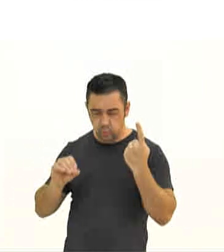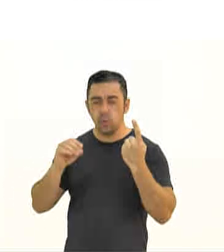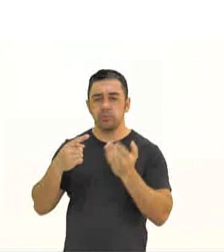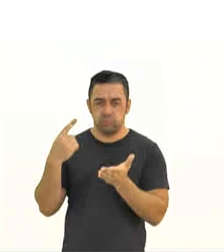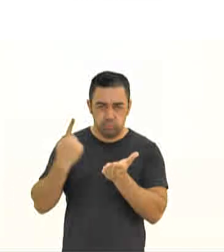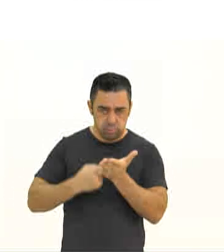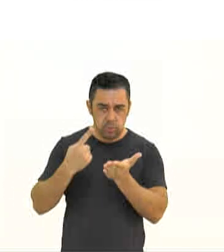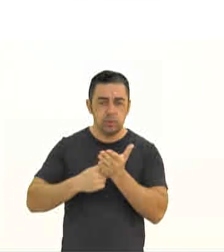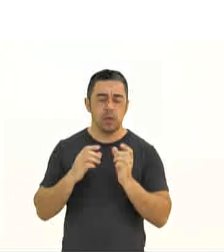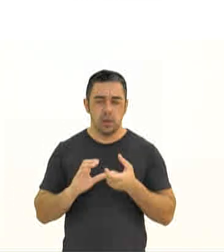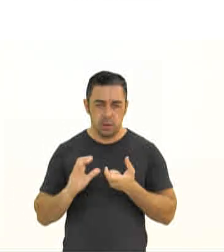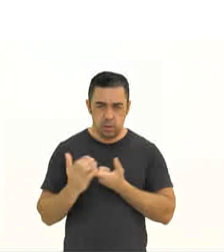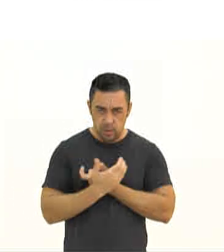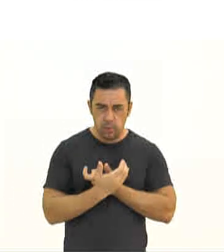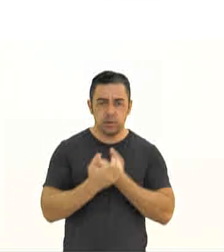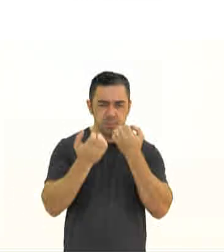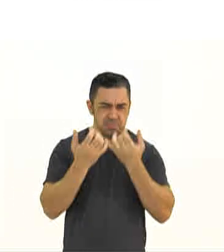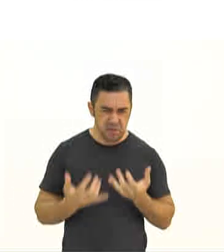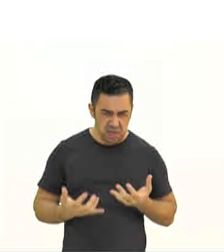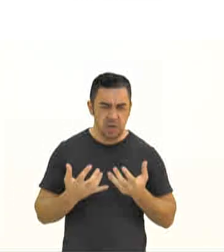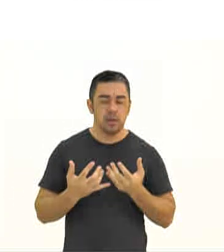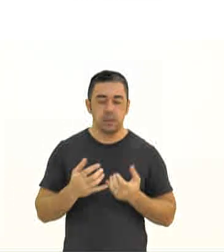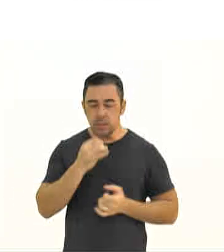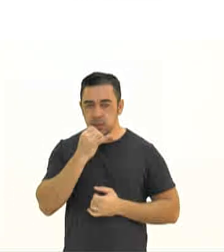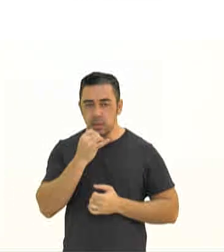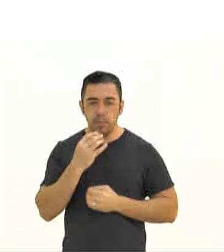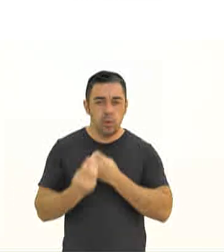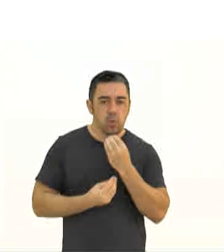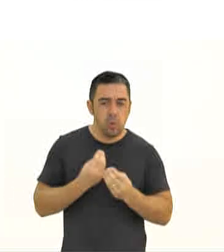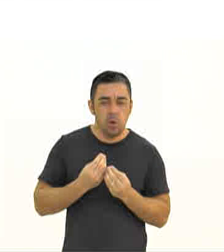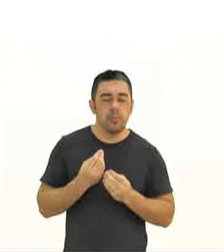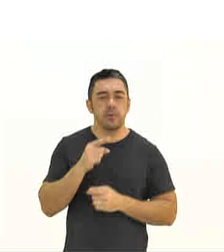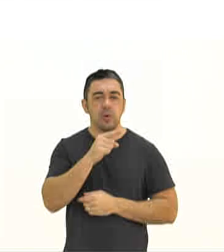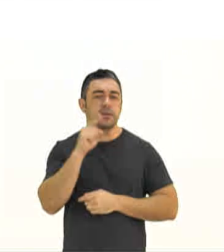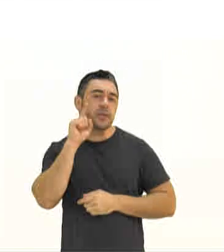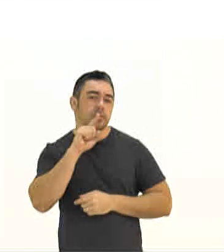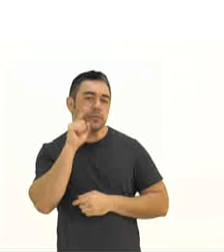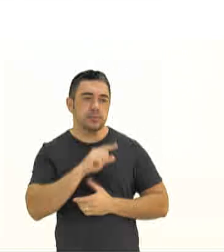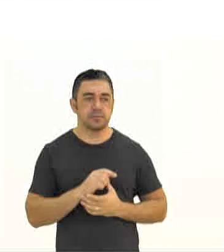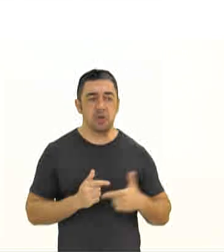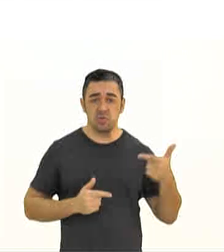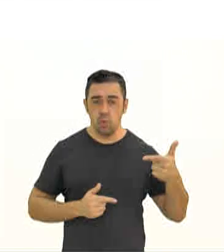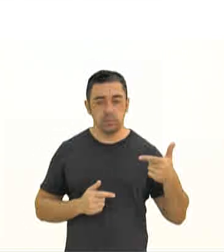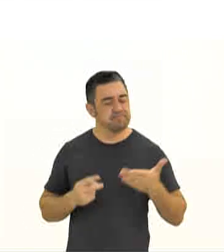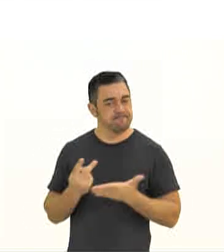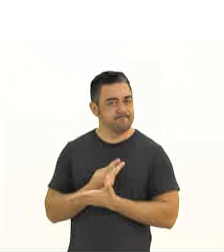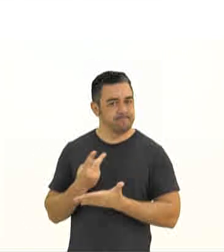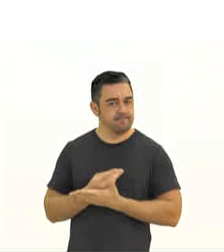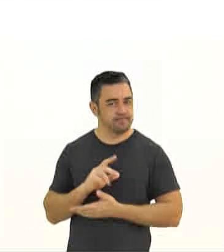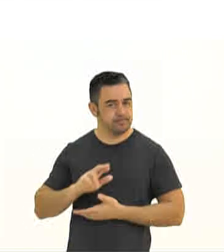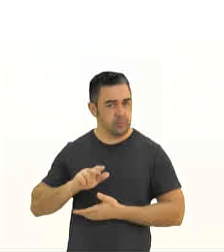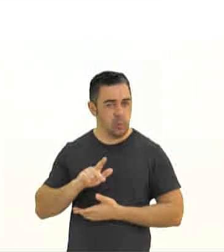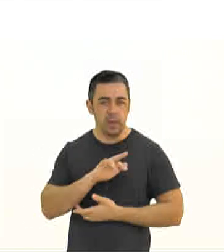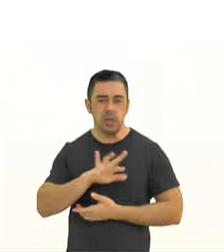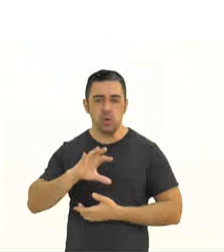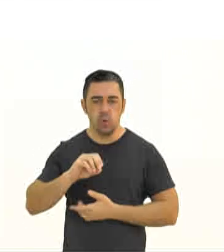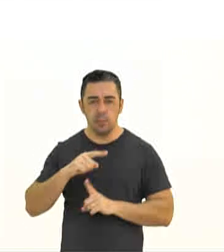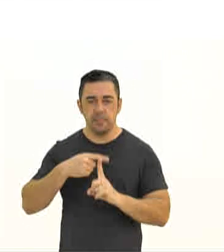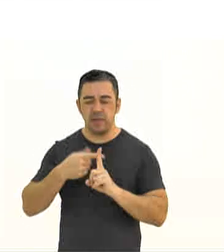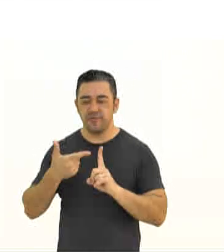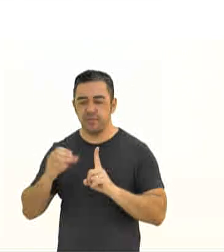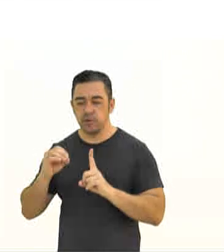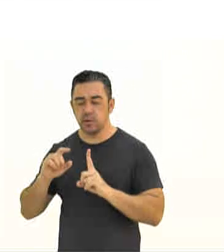essa terminologia, muito falando sobre a posição norte-americana. Na número 2, fala sobre a Rio+20 como um